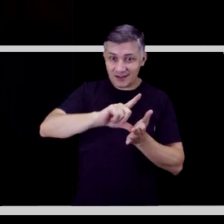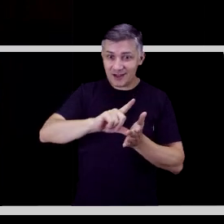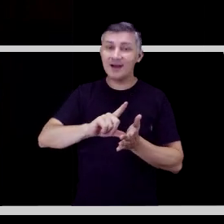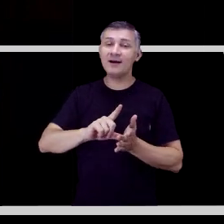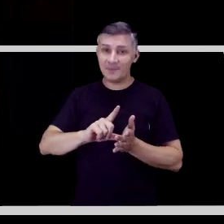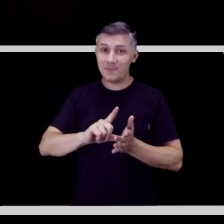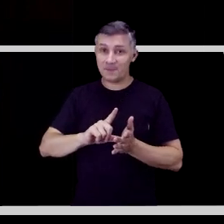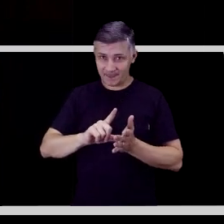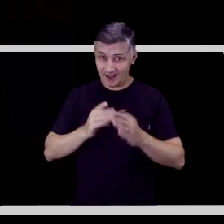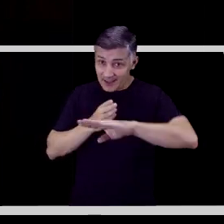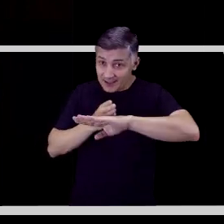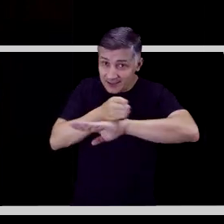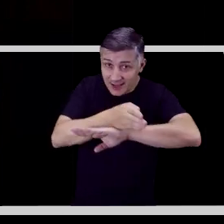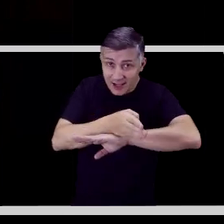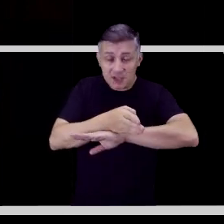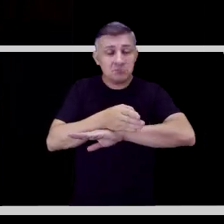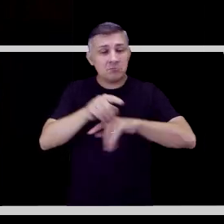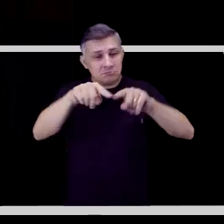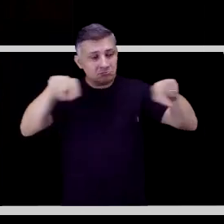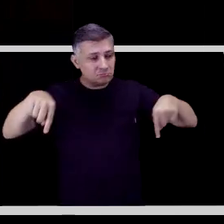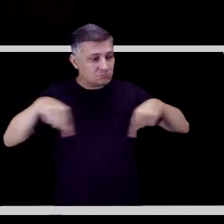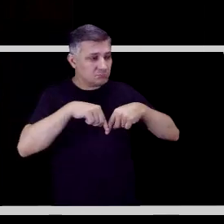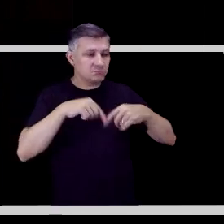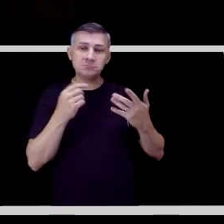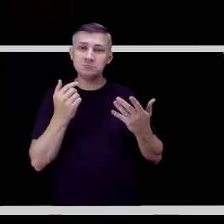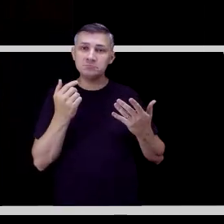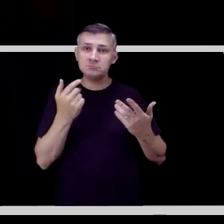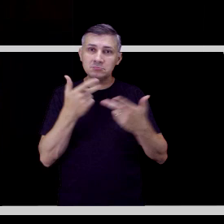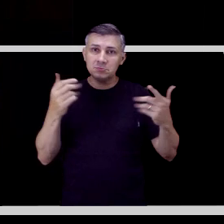né? O lugar onde a gente não tem, ao contrário da primeira foto,